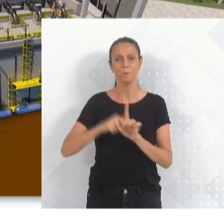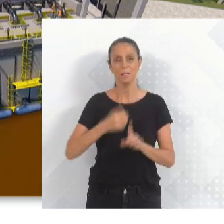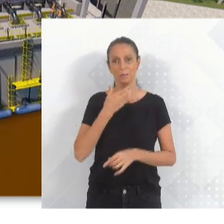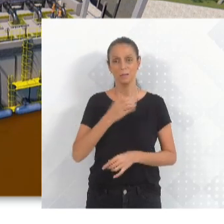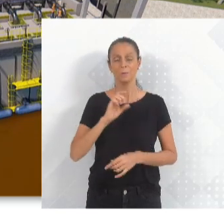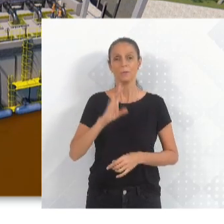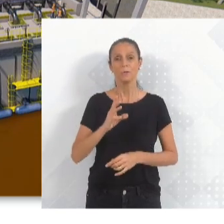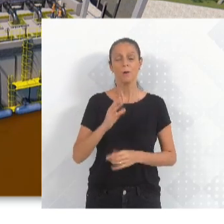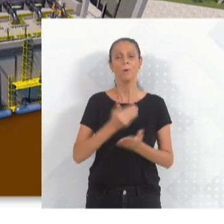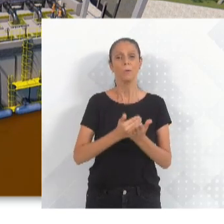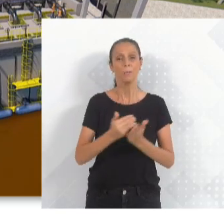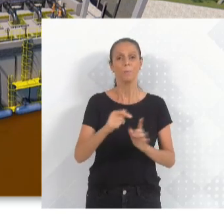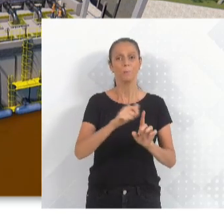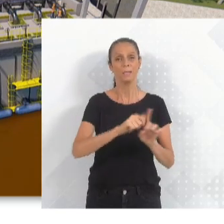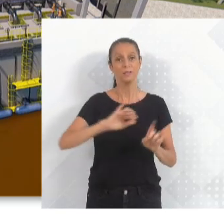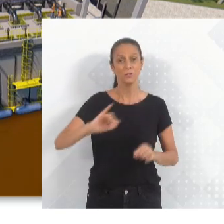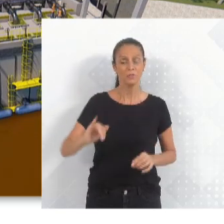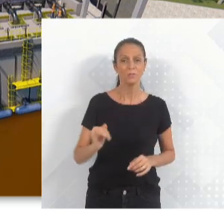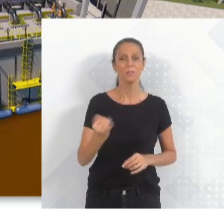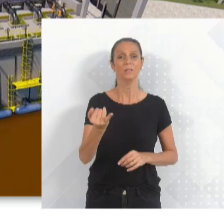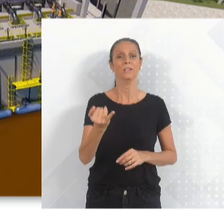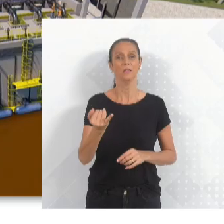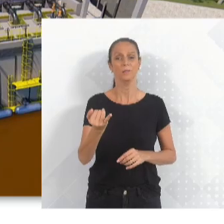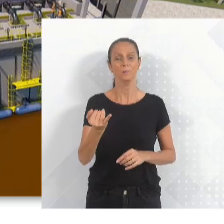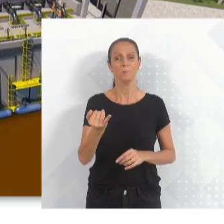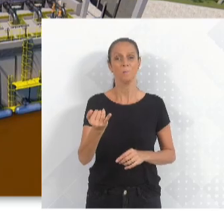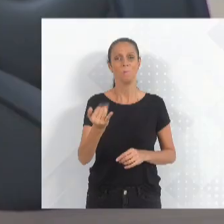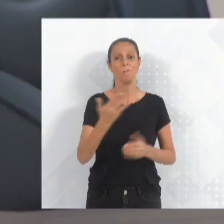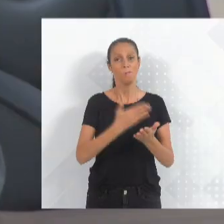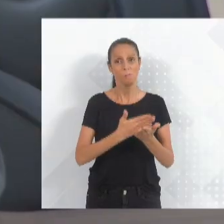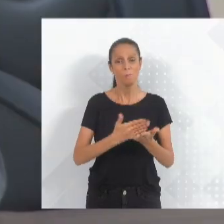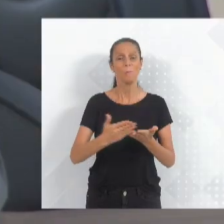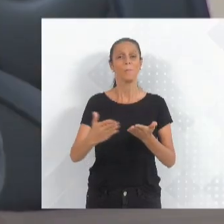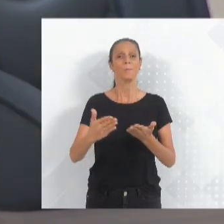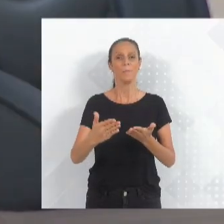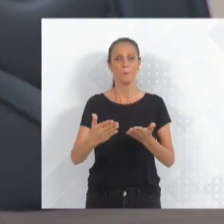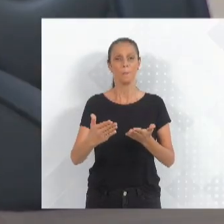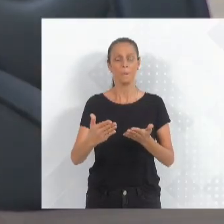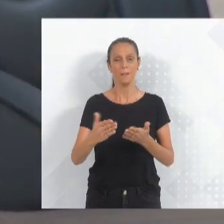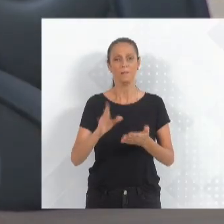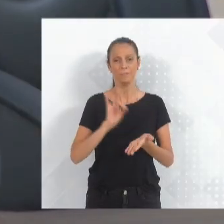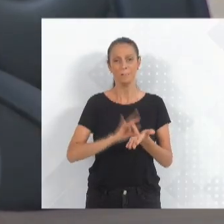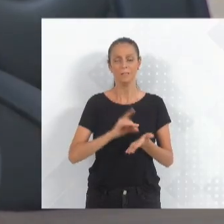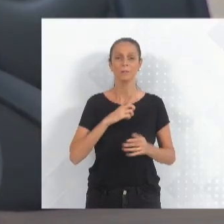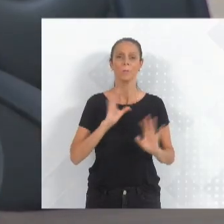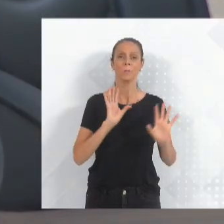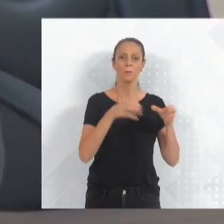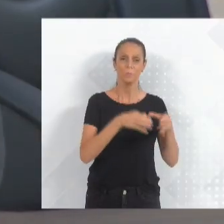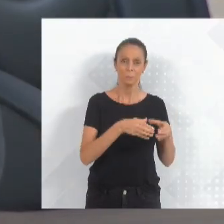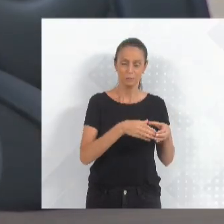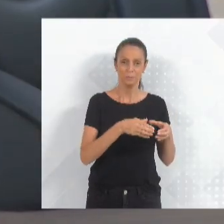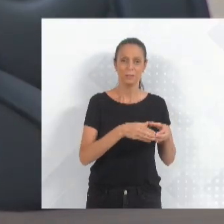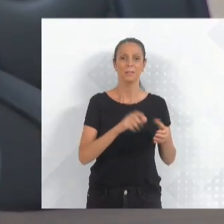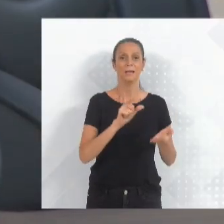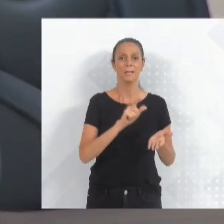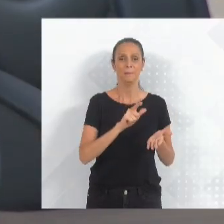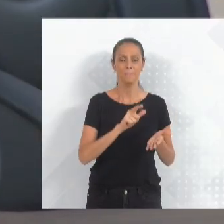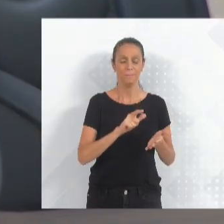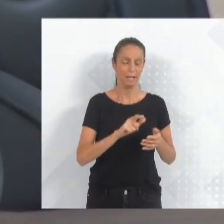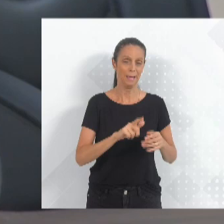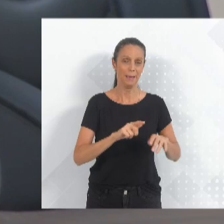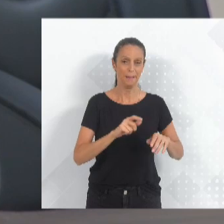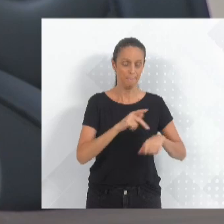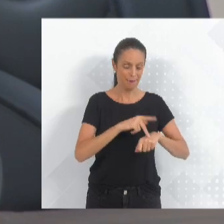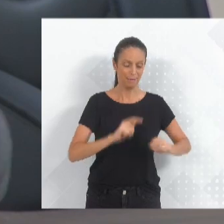que elas estão por completas, né? Então, tem todas as equipes, tanto de reposição do lajota, como também